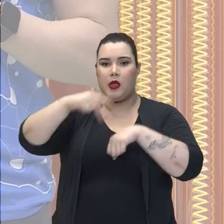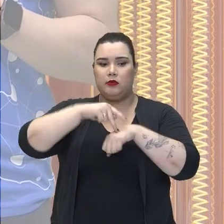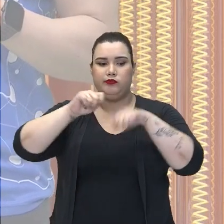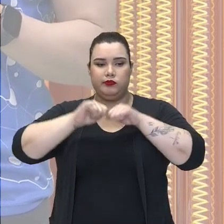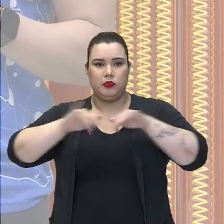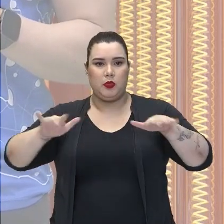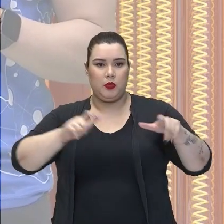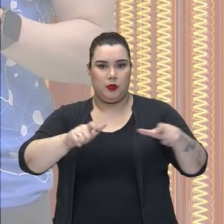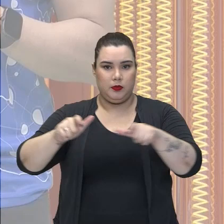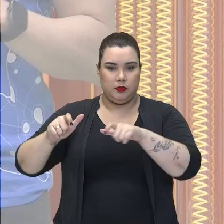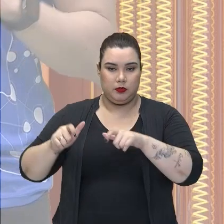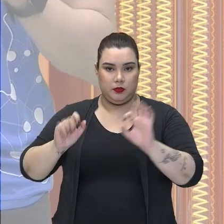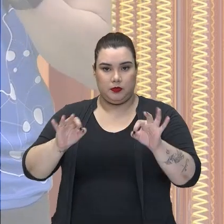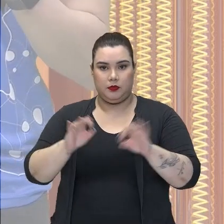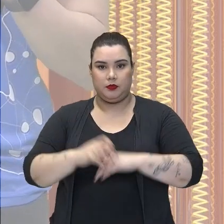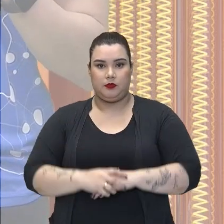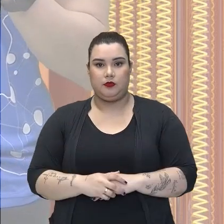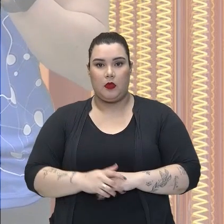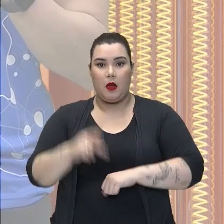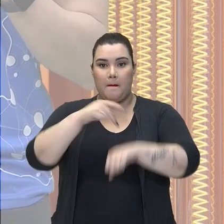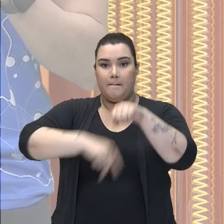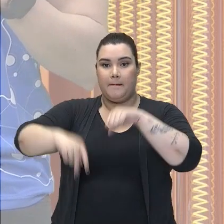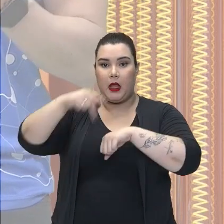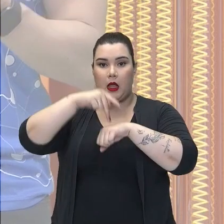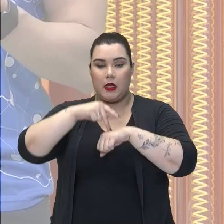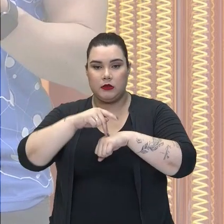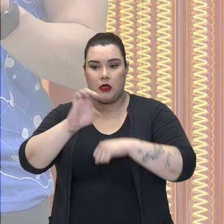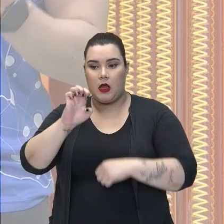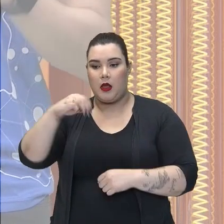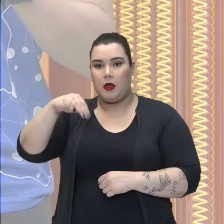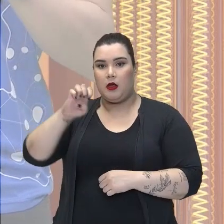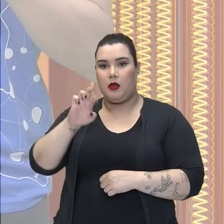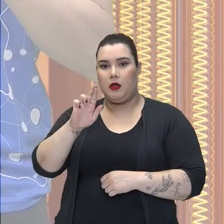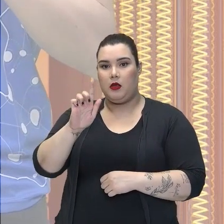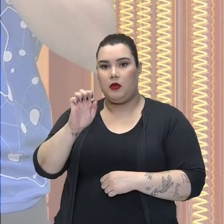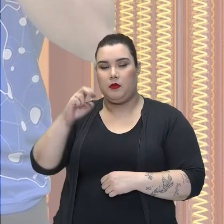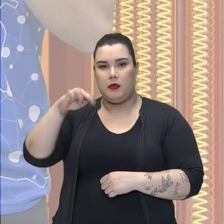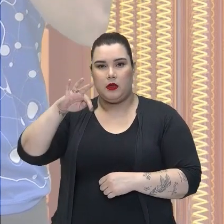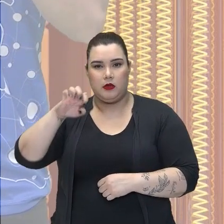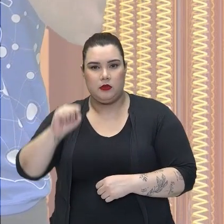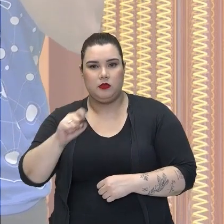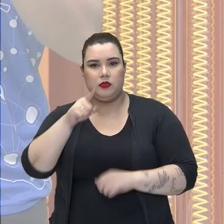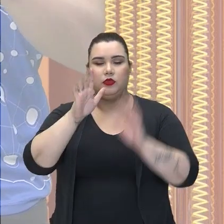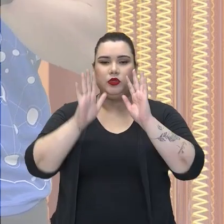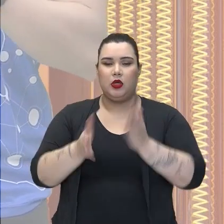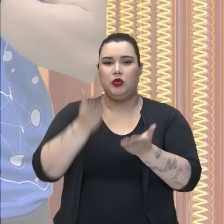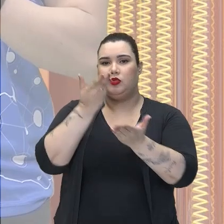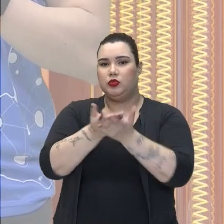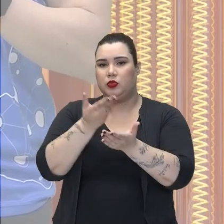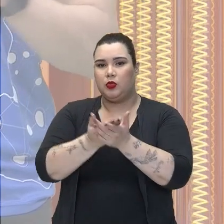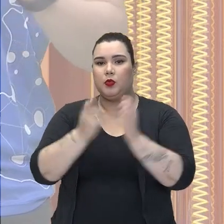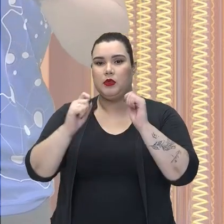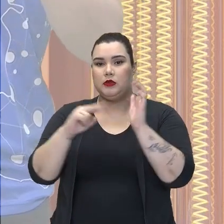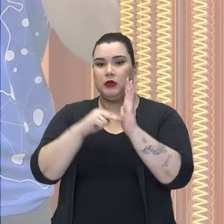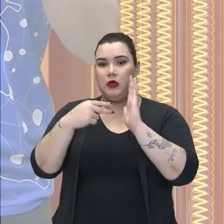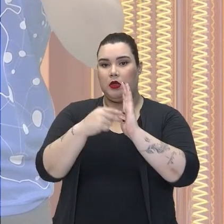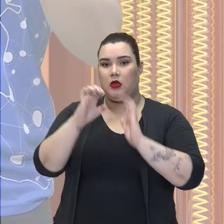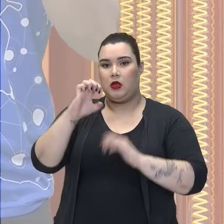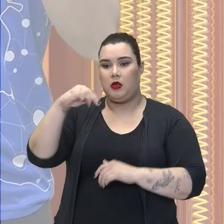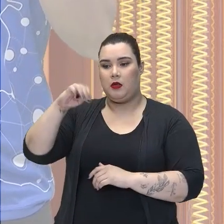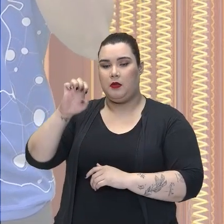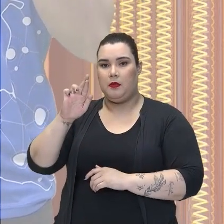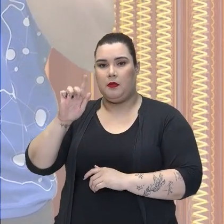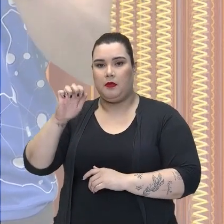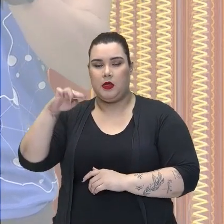novos continentes, certo? Os países considerados emergentes. Vocês já viram ali o conceito do que é emergente, tá? Que está surgindo,